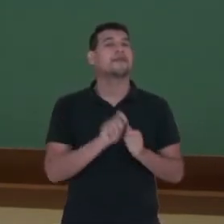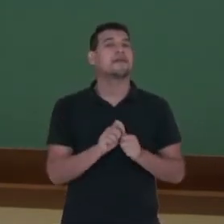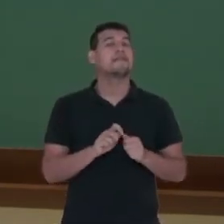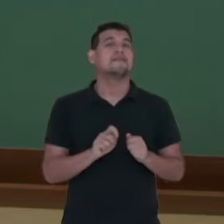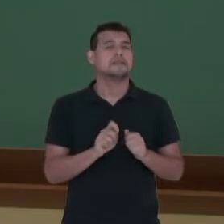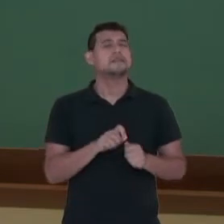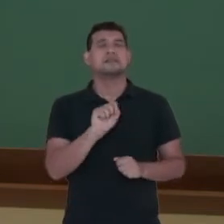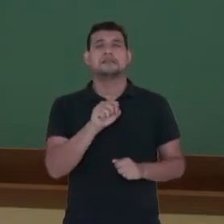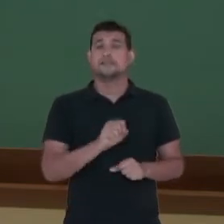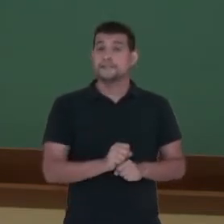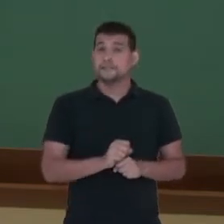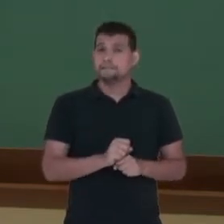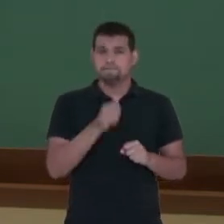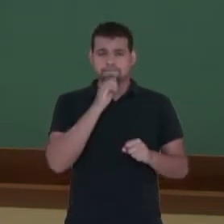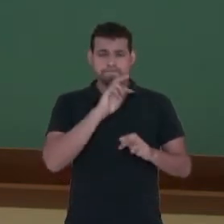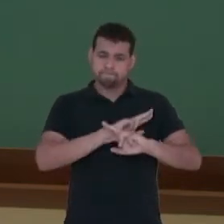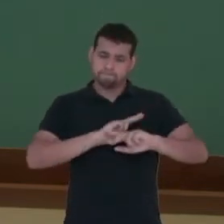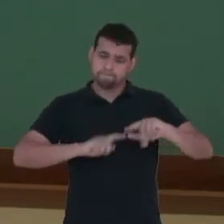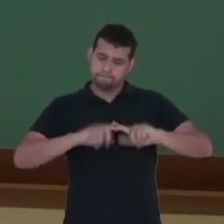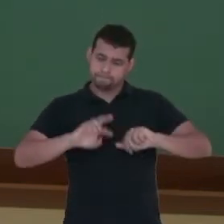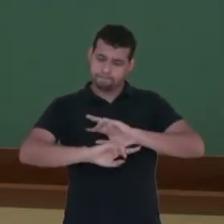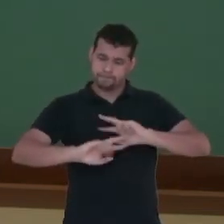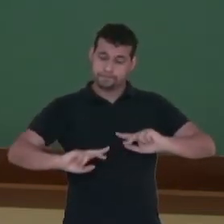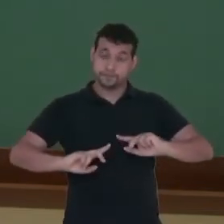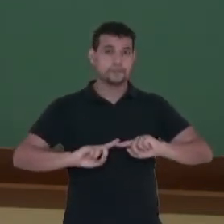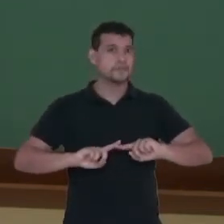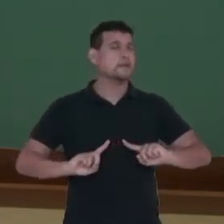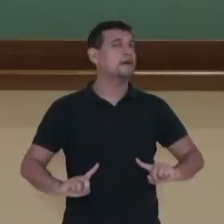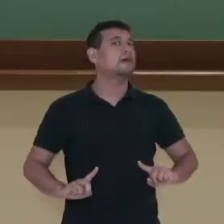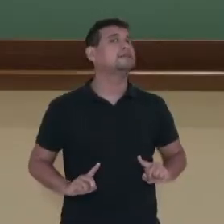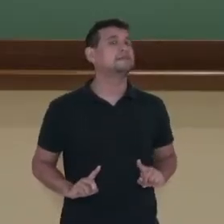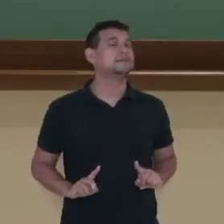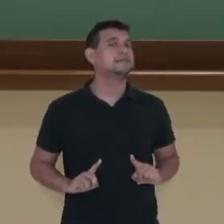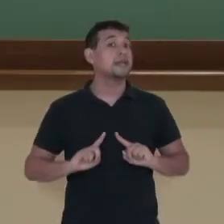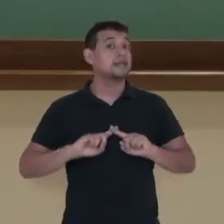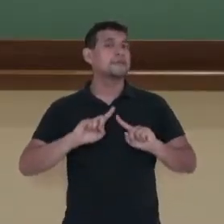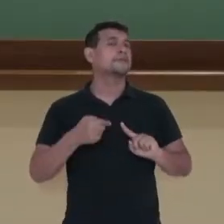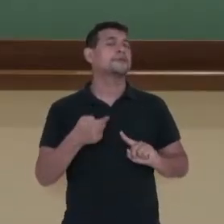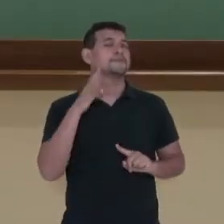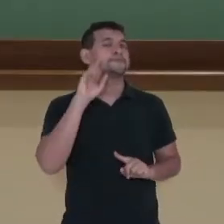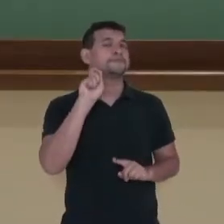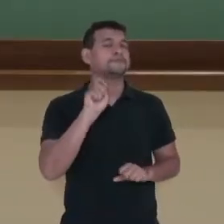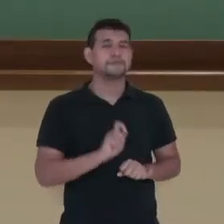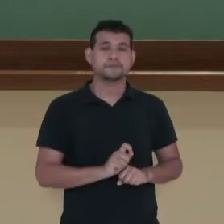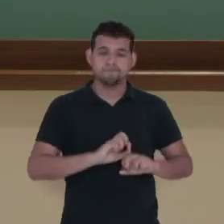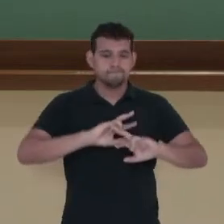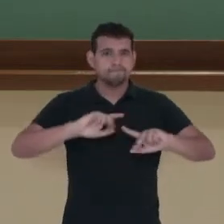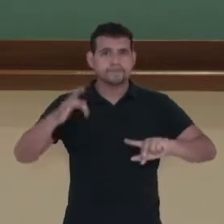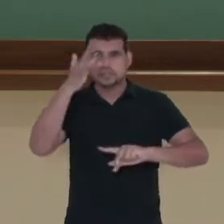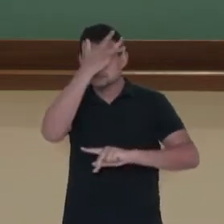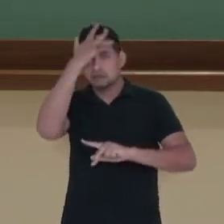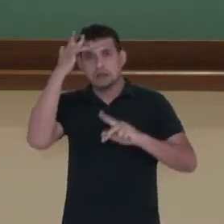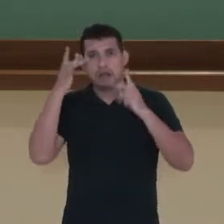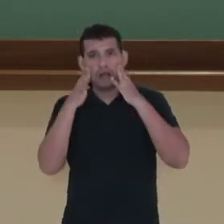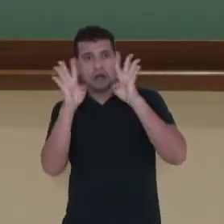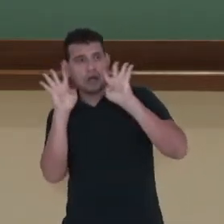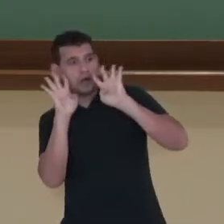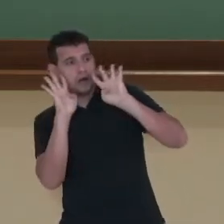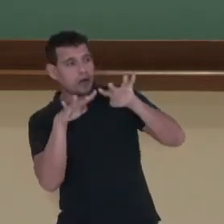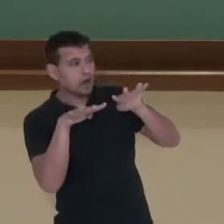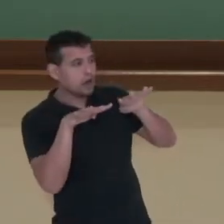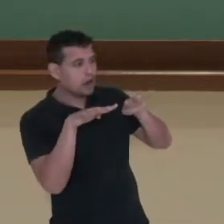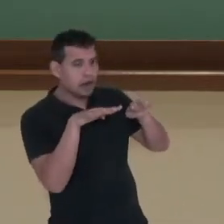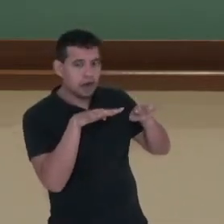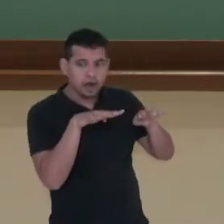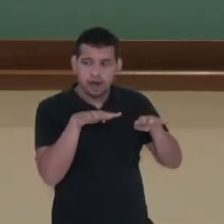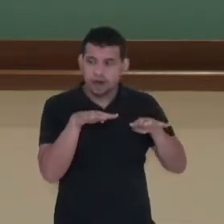transpor esses objetos. E aí mais pessoas viram e se interessaram